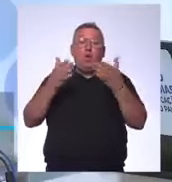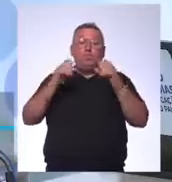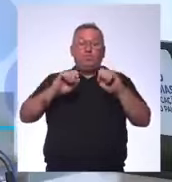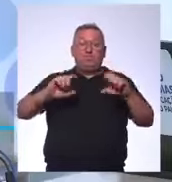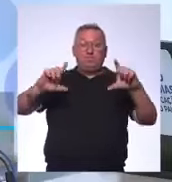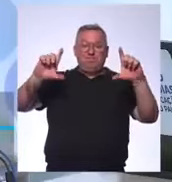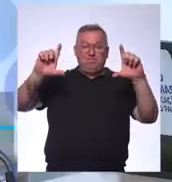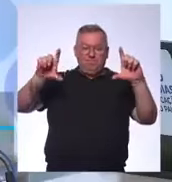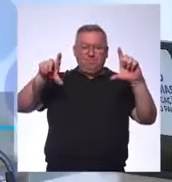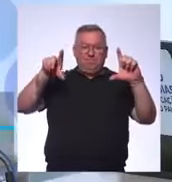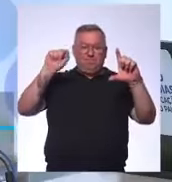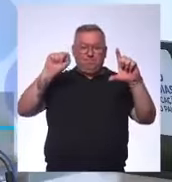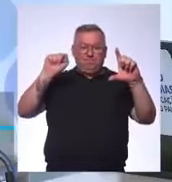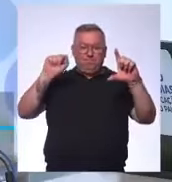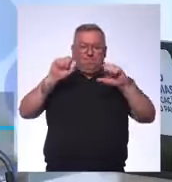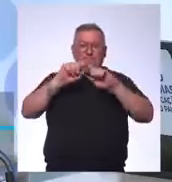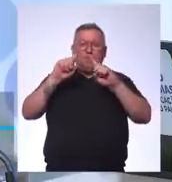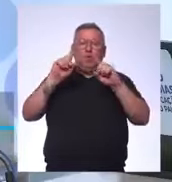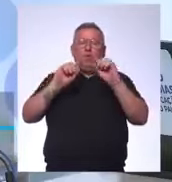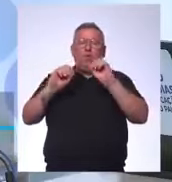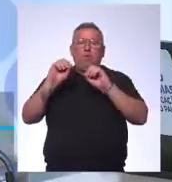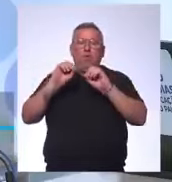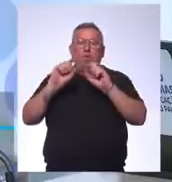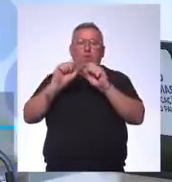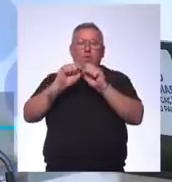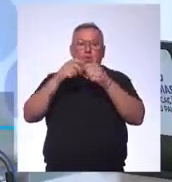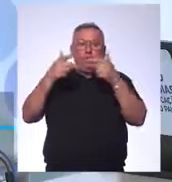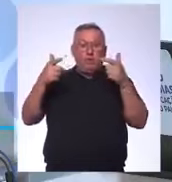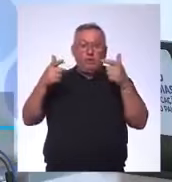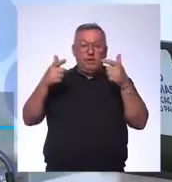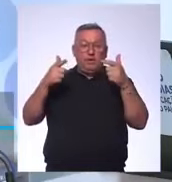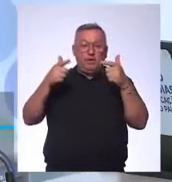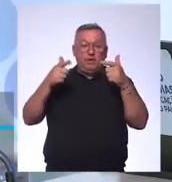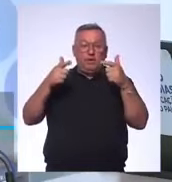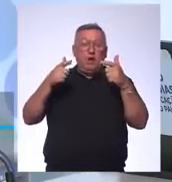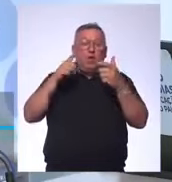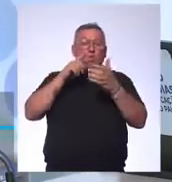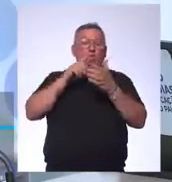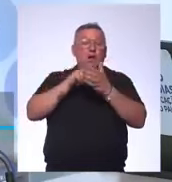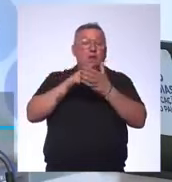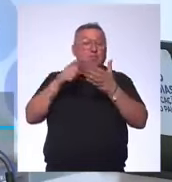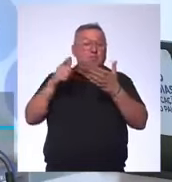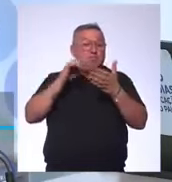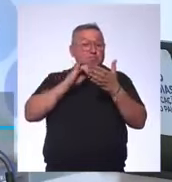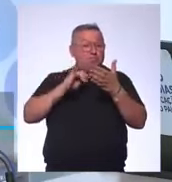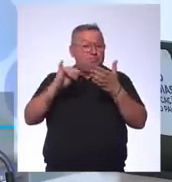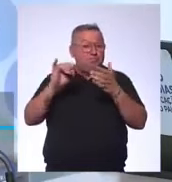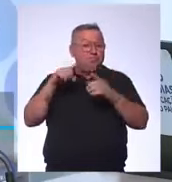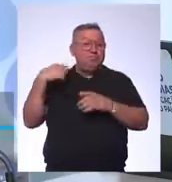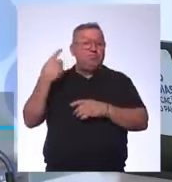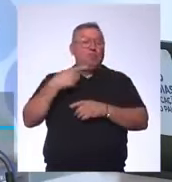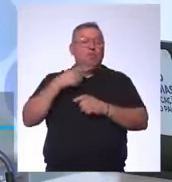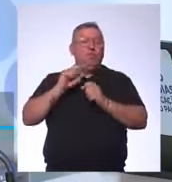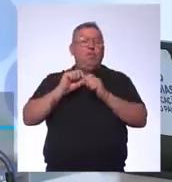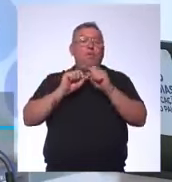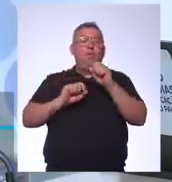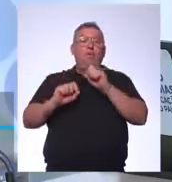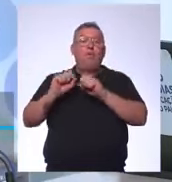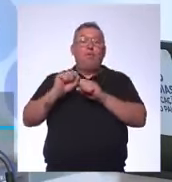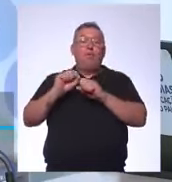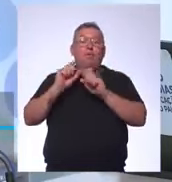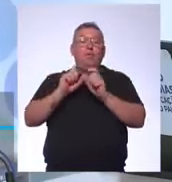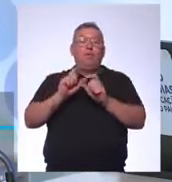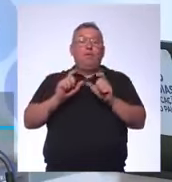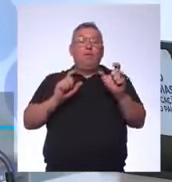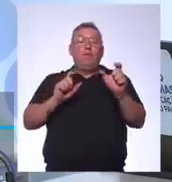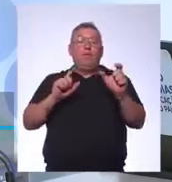imagem escolhida, certo? Então, como para a gente produzir do zero aqui ficaria complicado, nós fizemos aí uma parte,